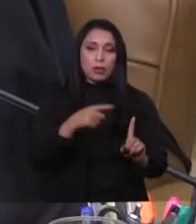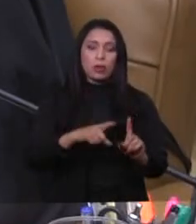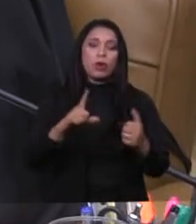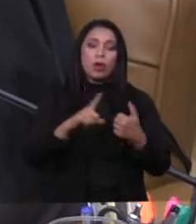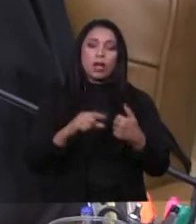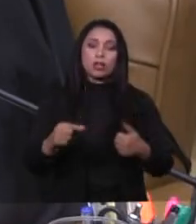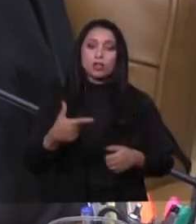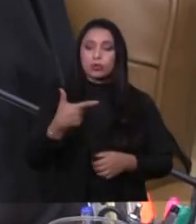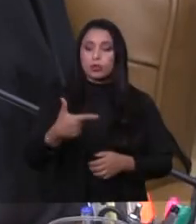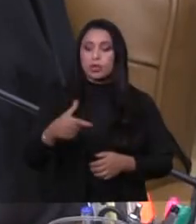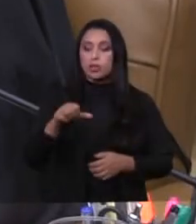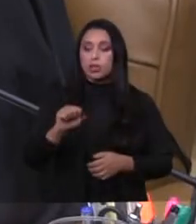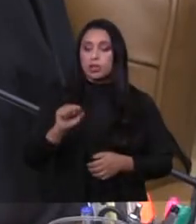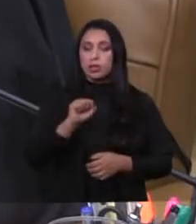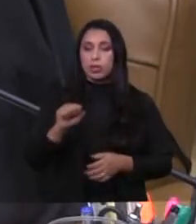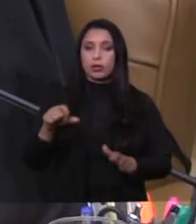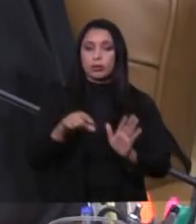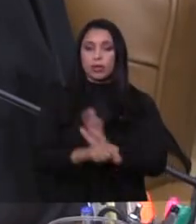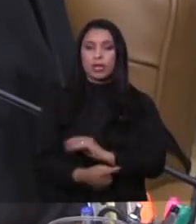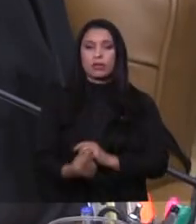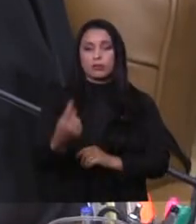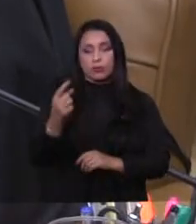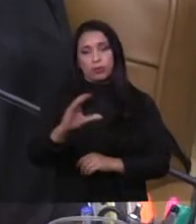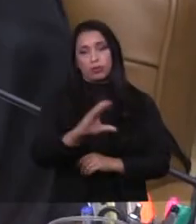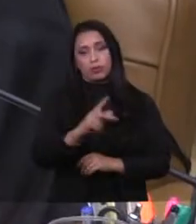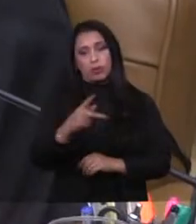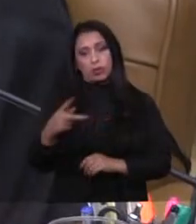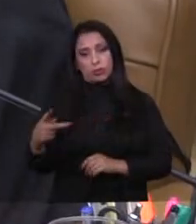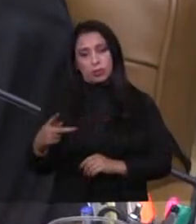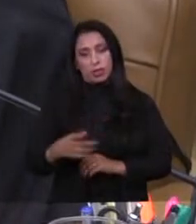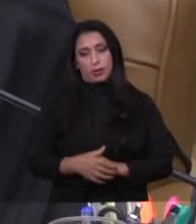artigo 288, parágrafo único do Código Penal.